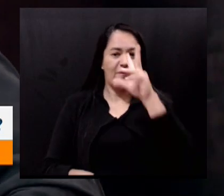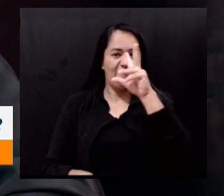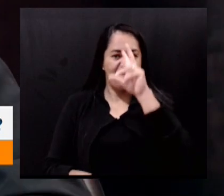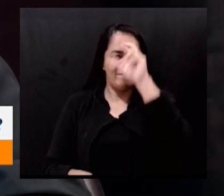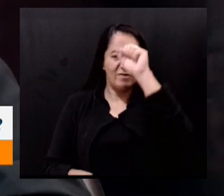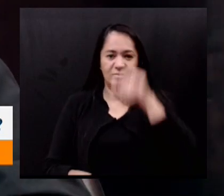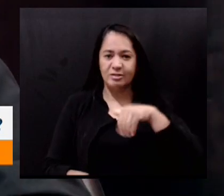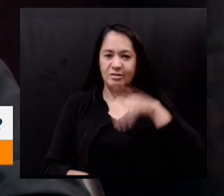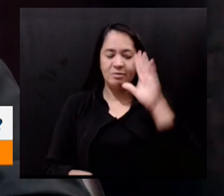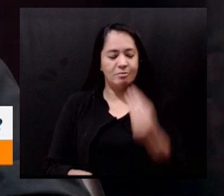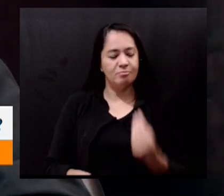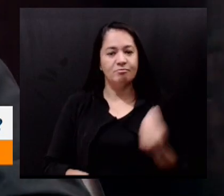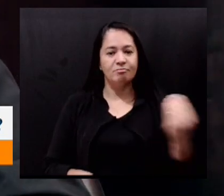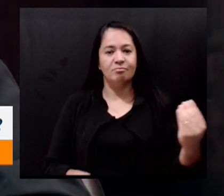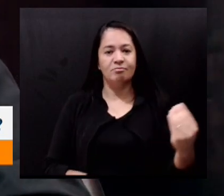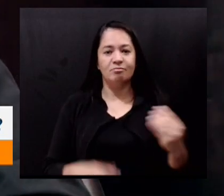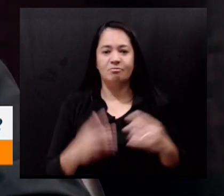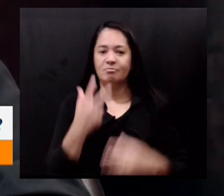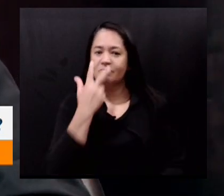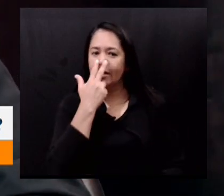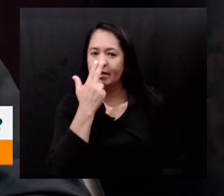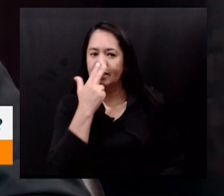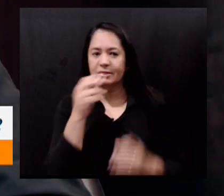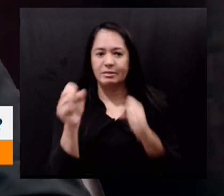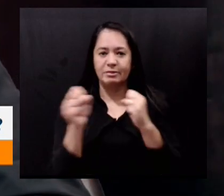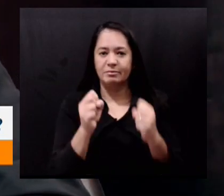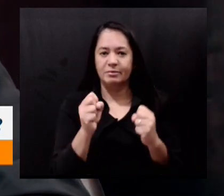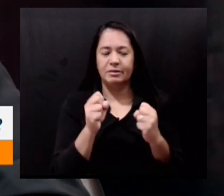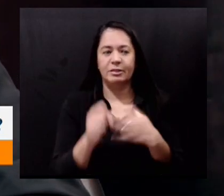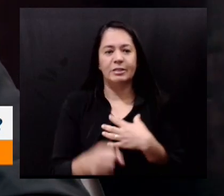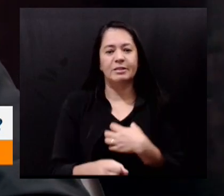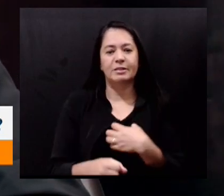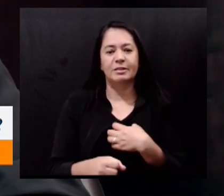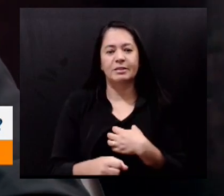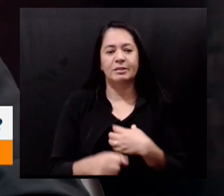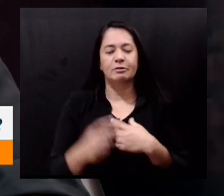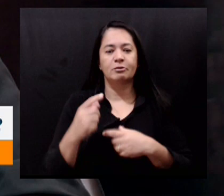potencializa essa sensação de superioridade